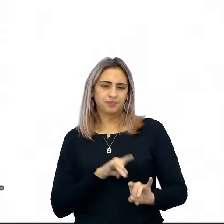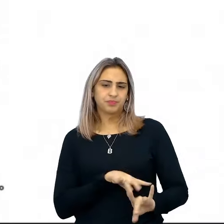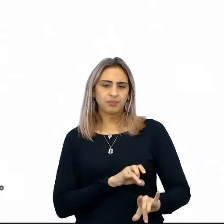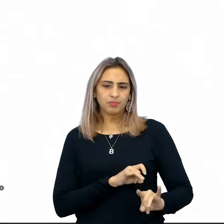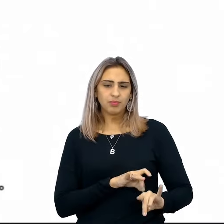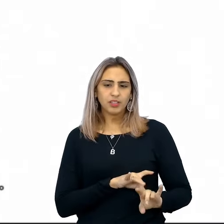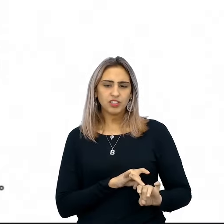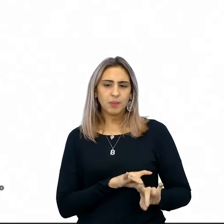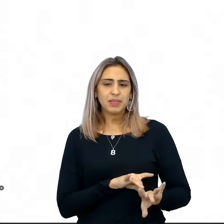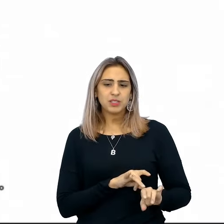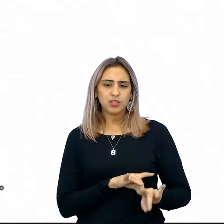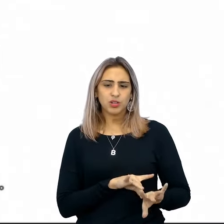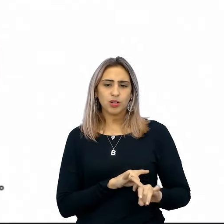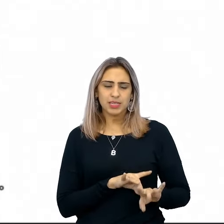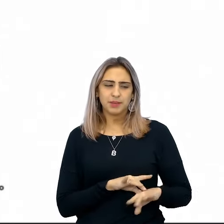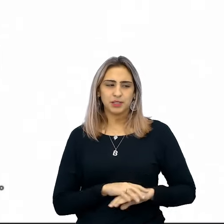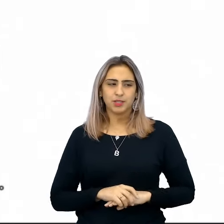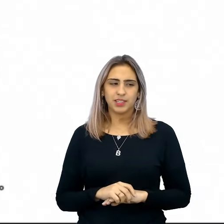Elas vão saber resolver